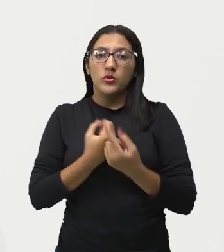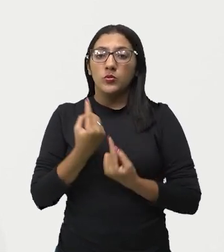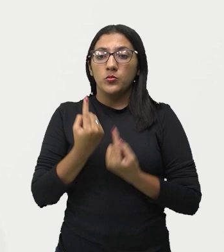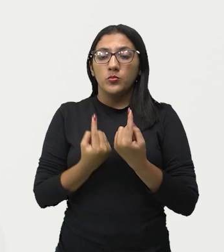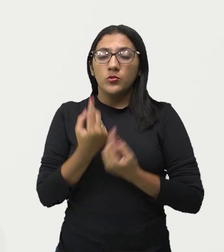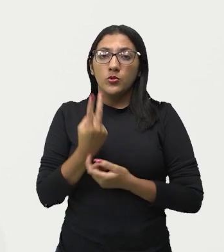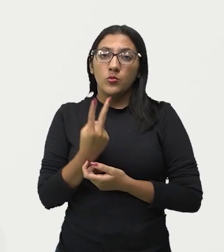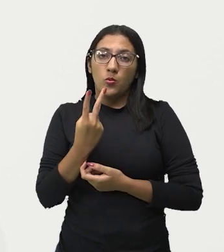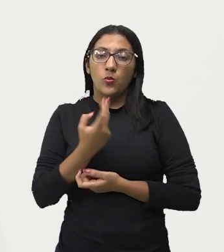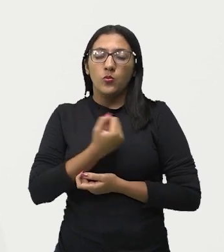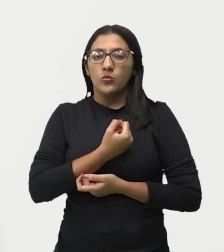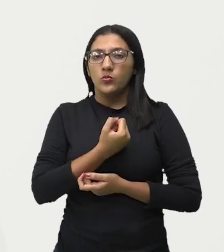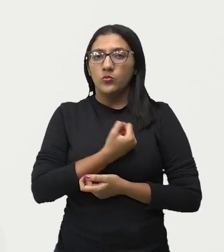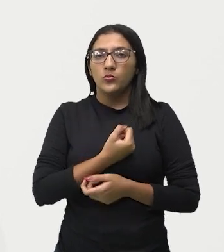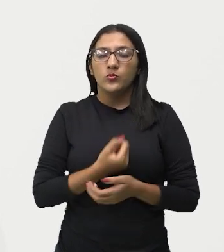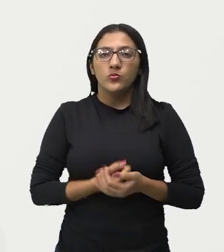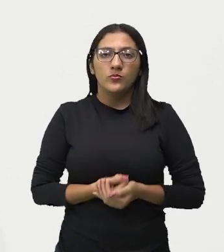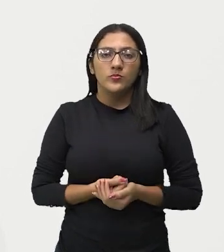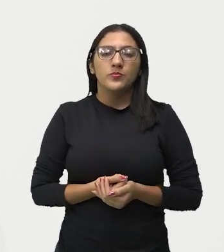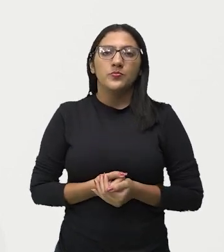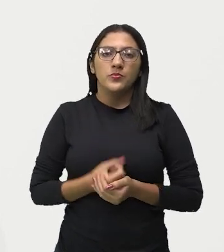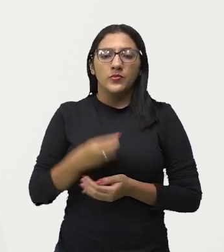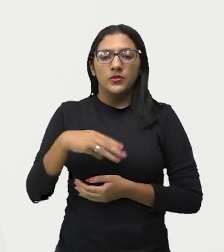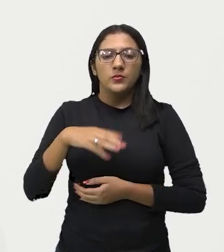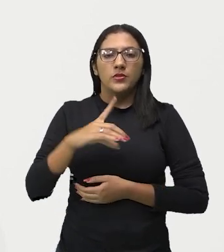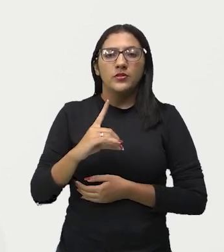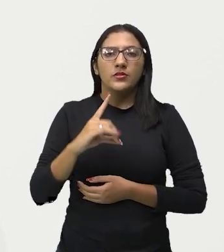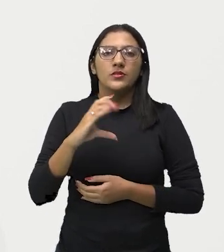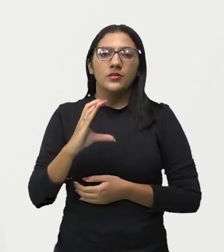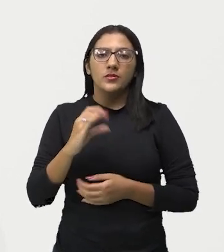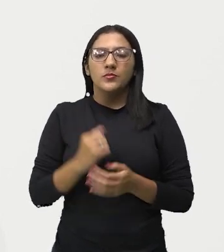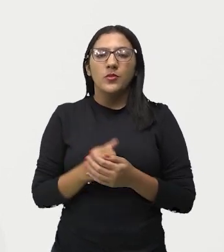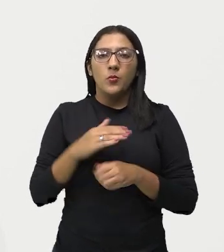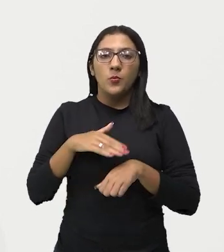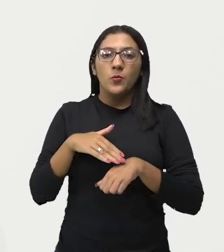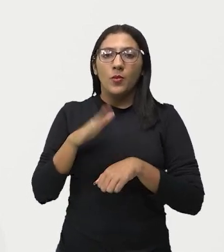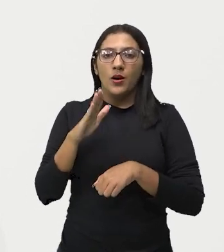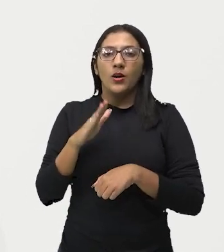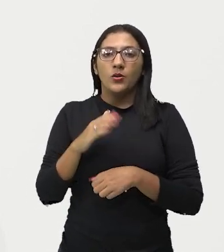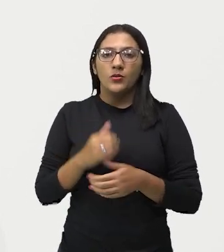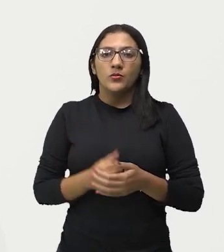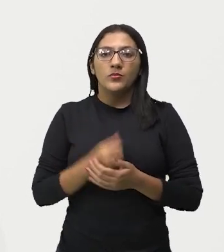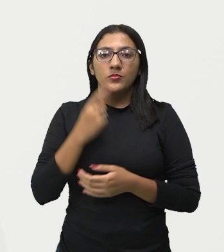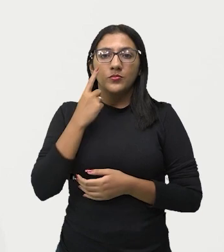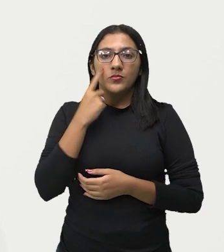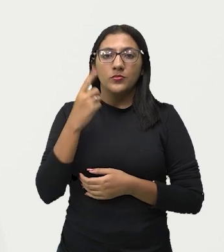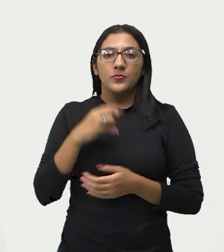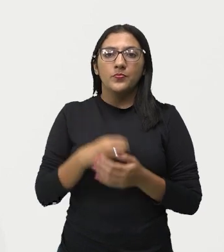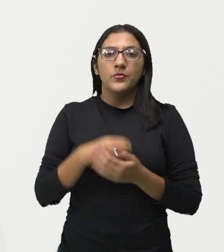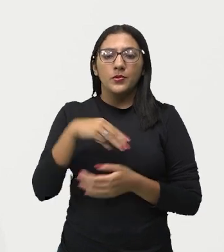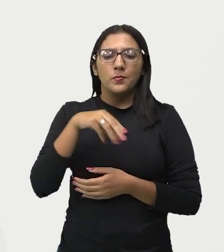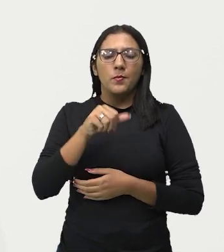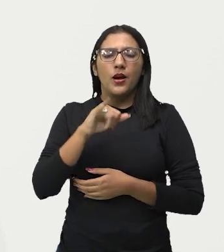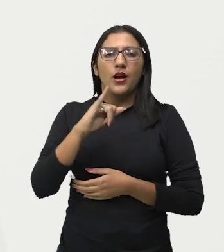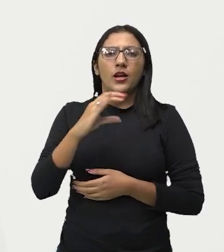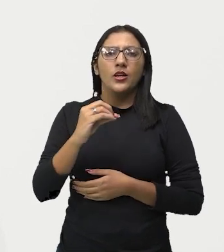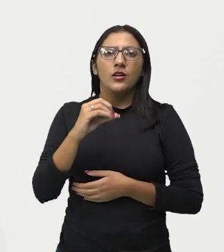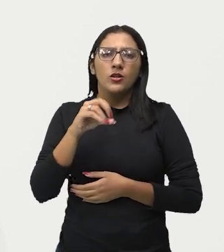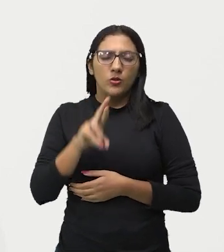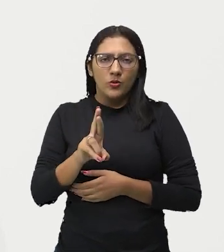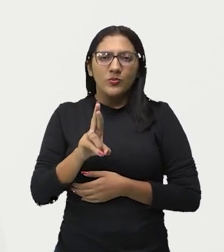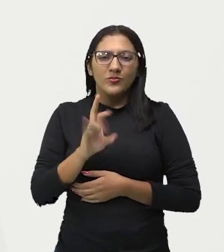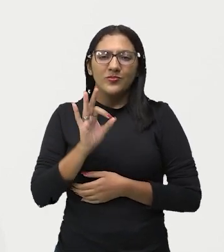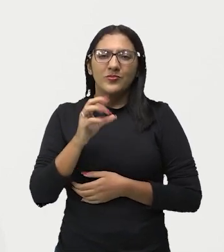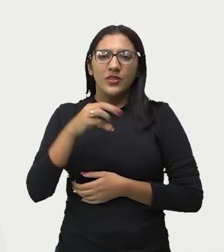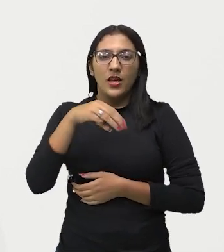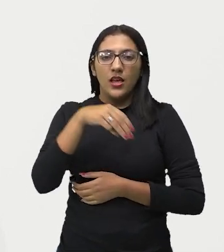dois números, tá legal? MDC, o maior, associa a essa ideia aqui, ó.